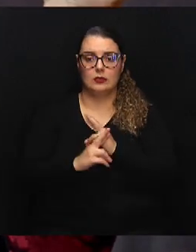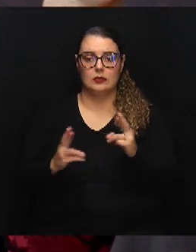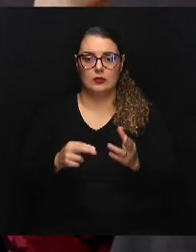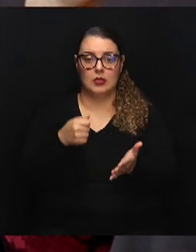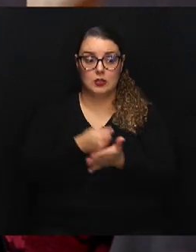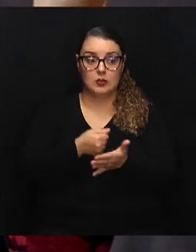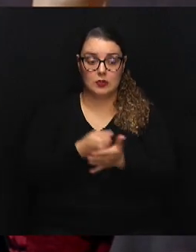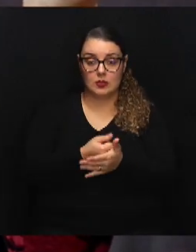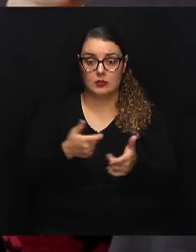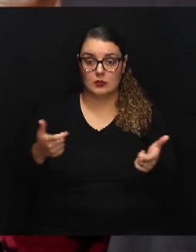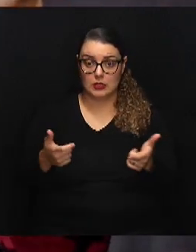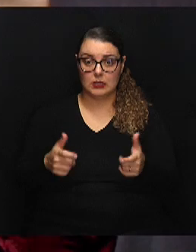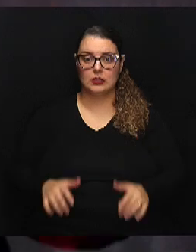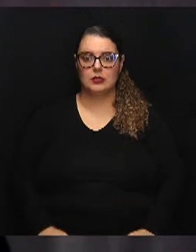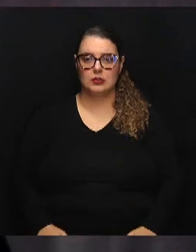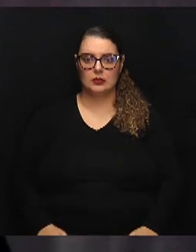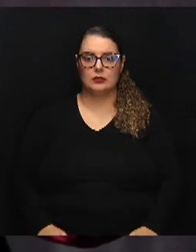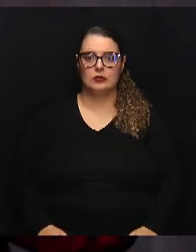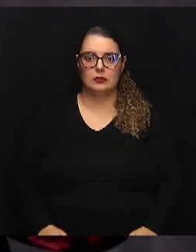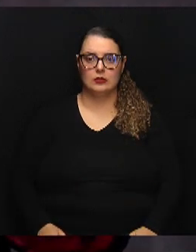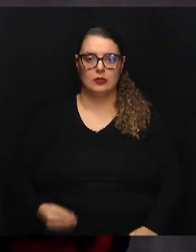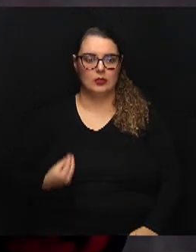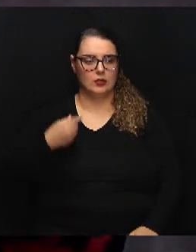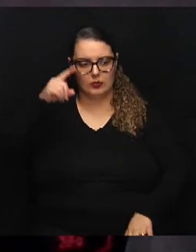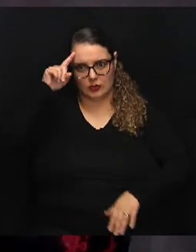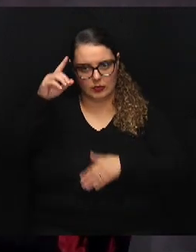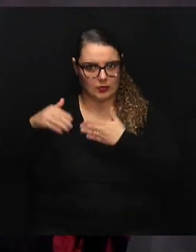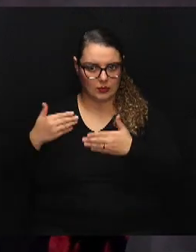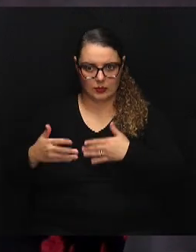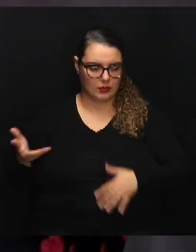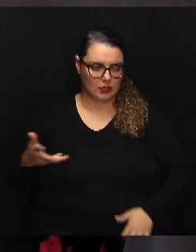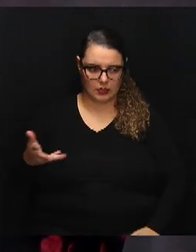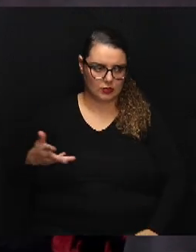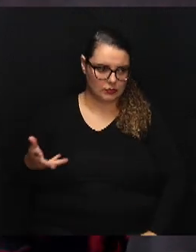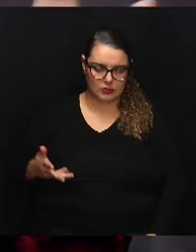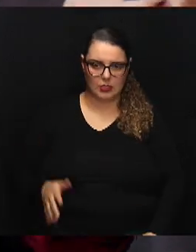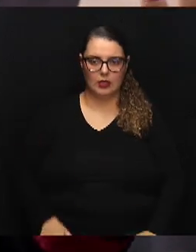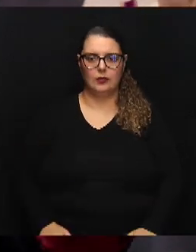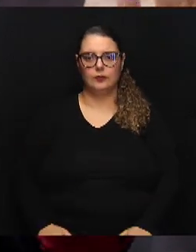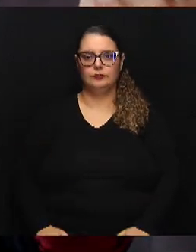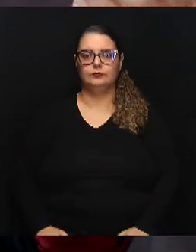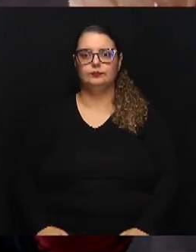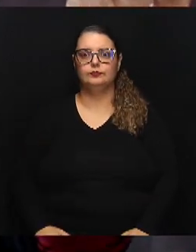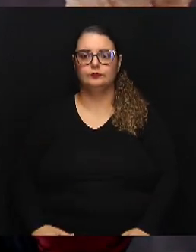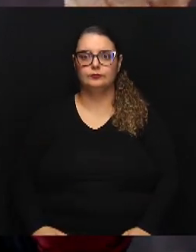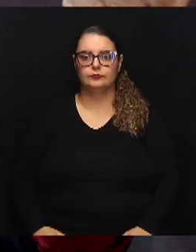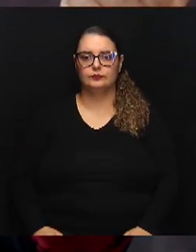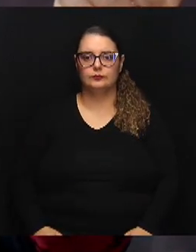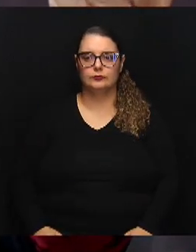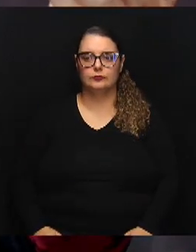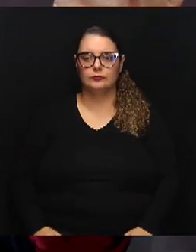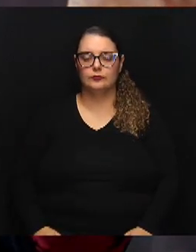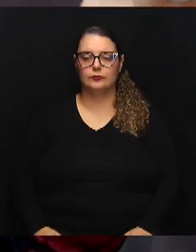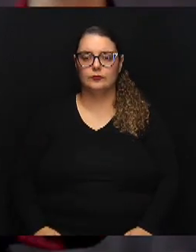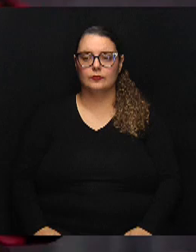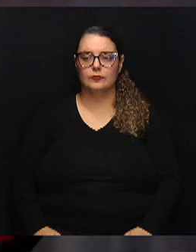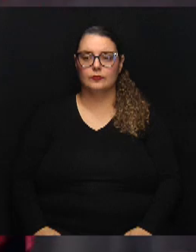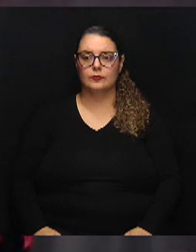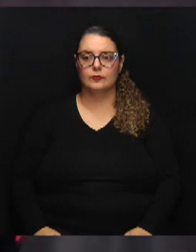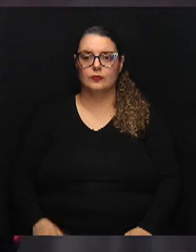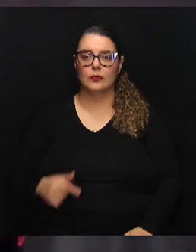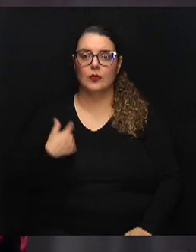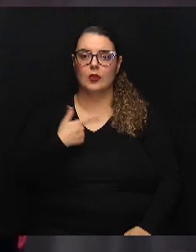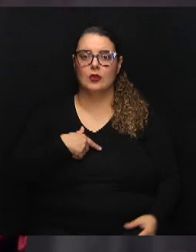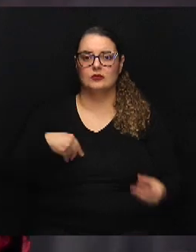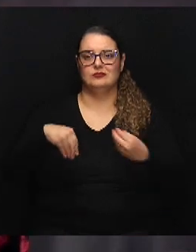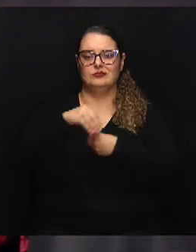muito grande de uma vida cotidiana muito acelerada. Então, eu acho que nós estamos misturando um